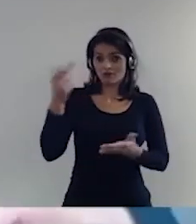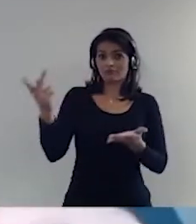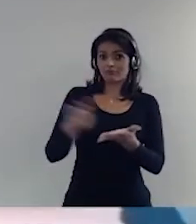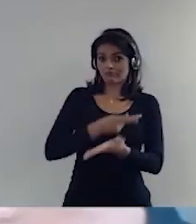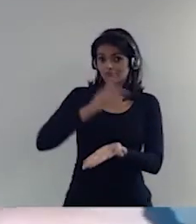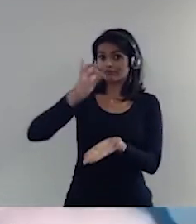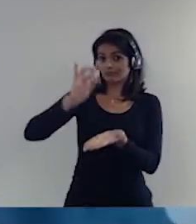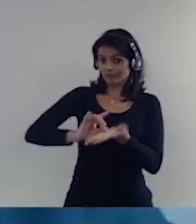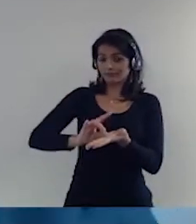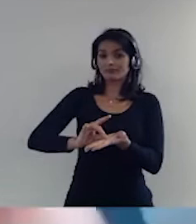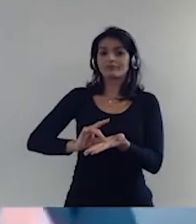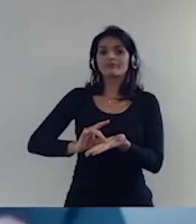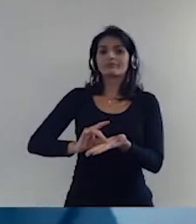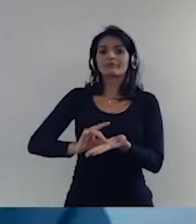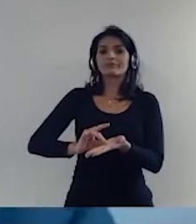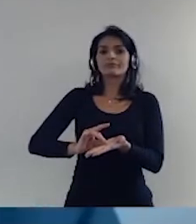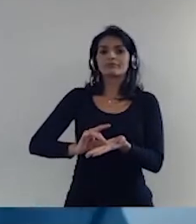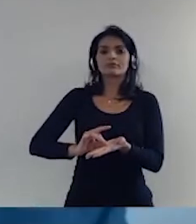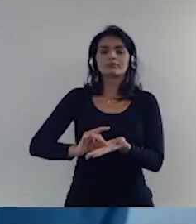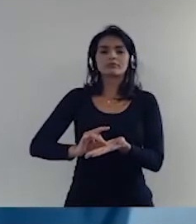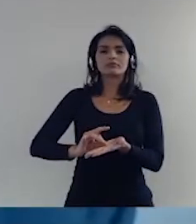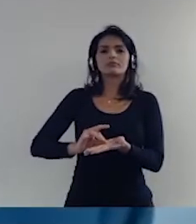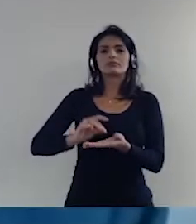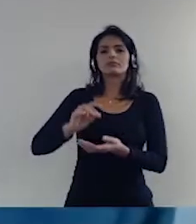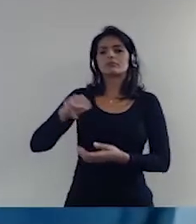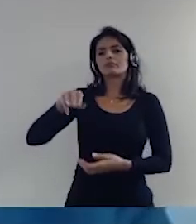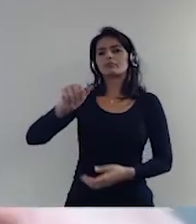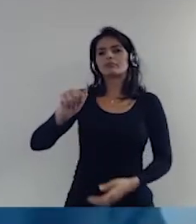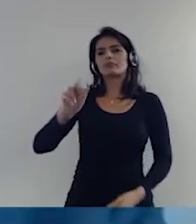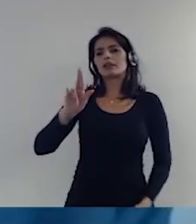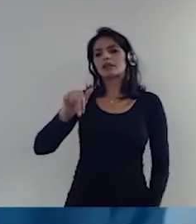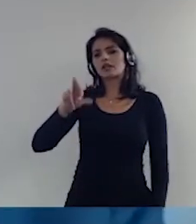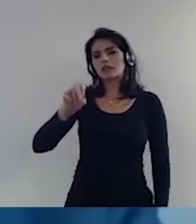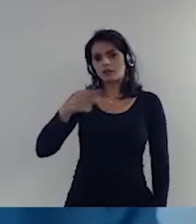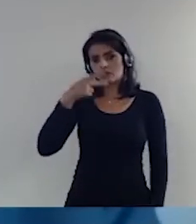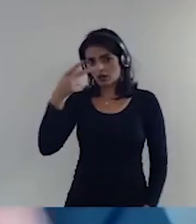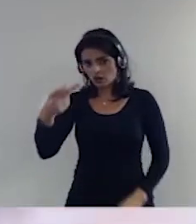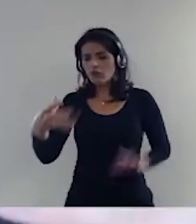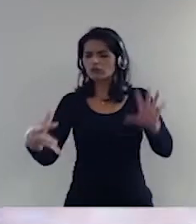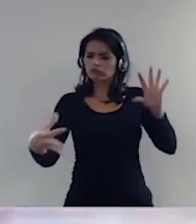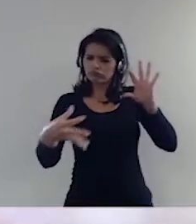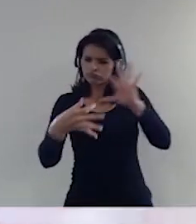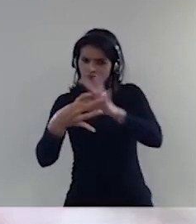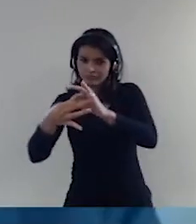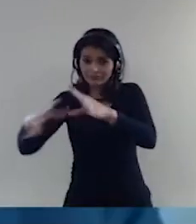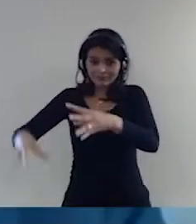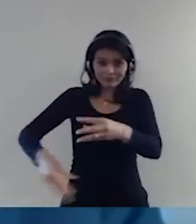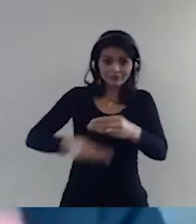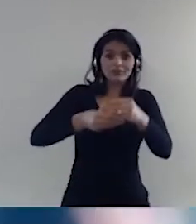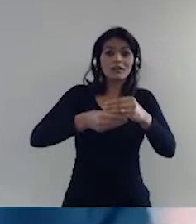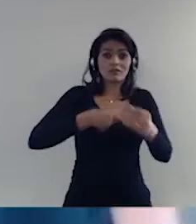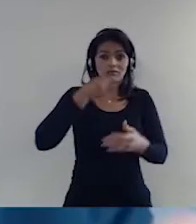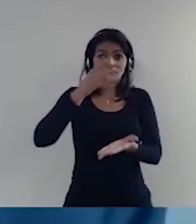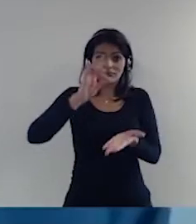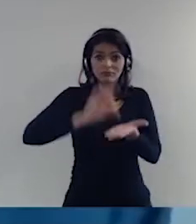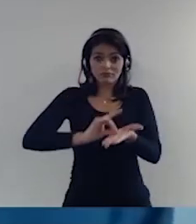que, na esteira do que o professor Marino disse, eu sublinho o fato de que, de